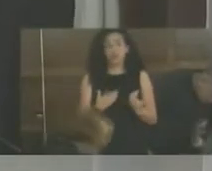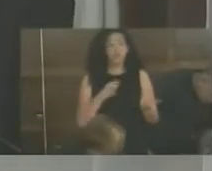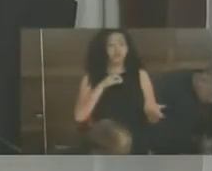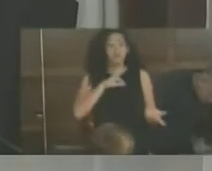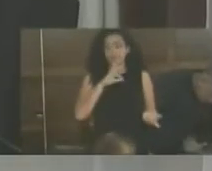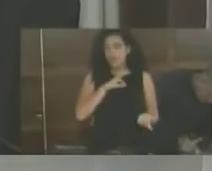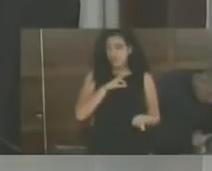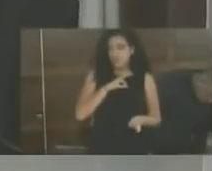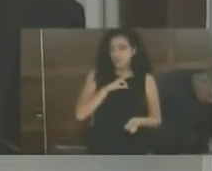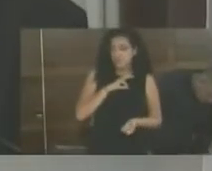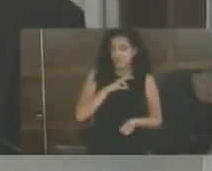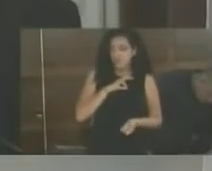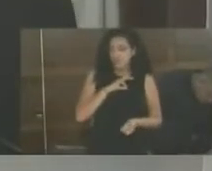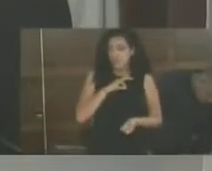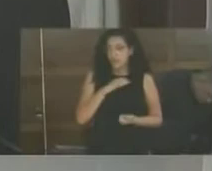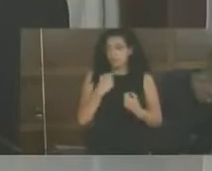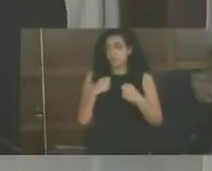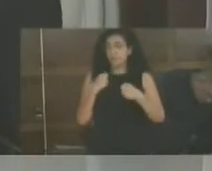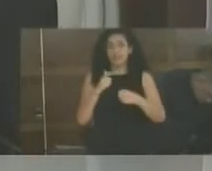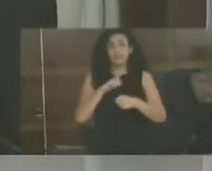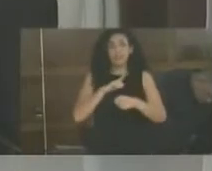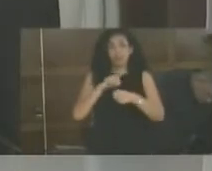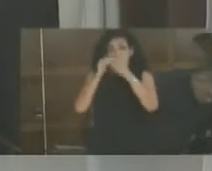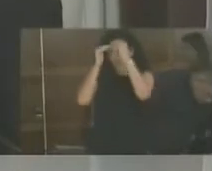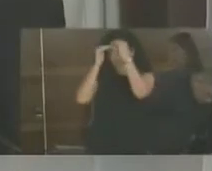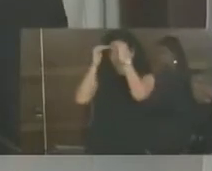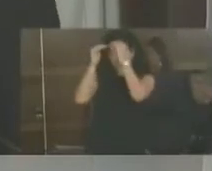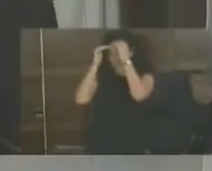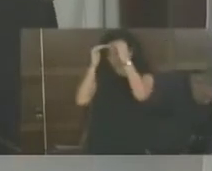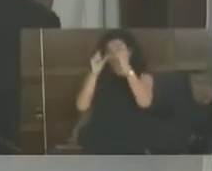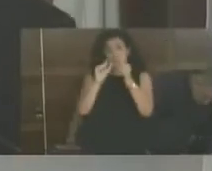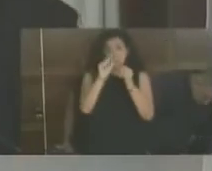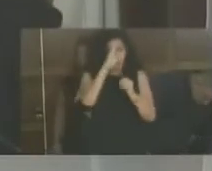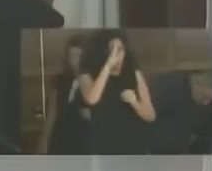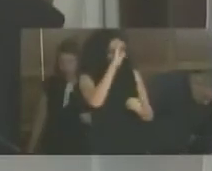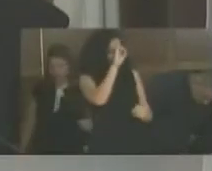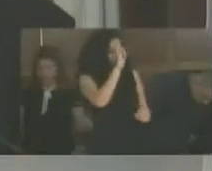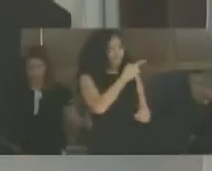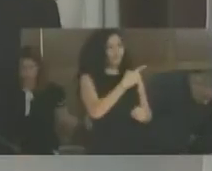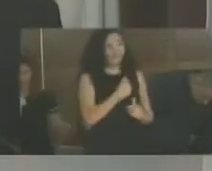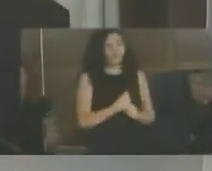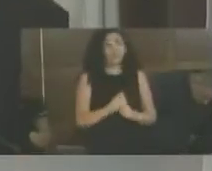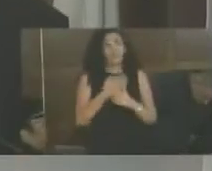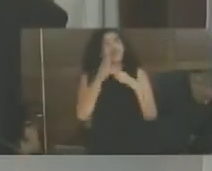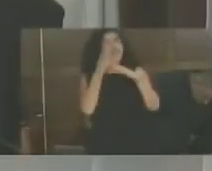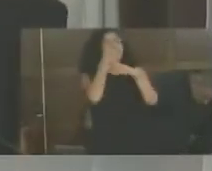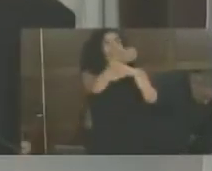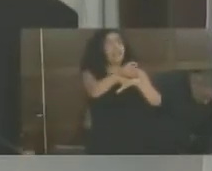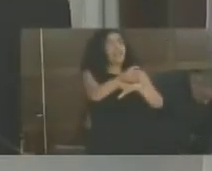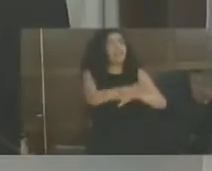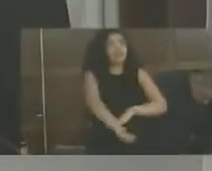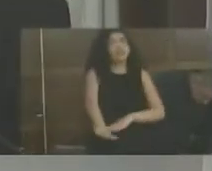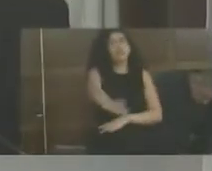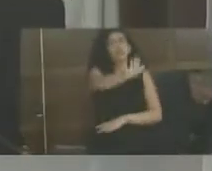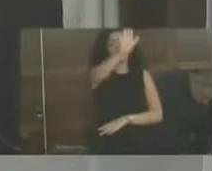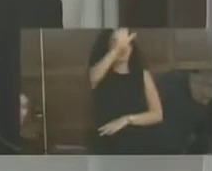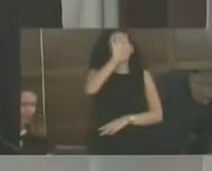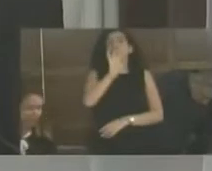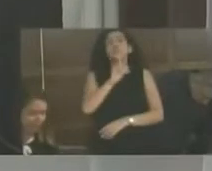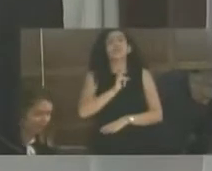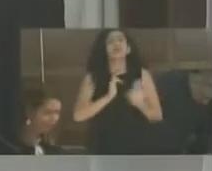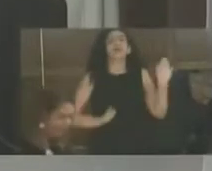porque não é ele tem que ter ordem do comandante. Porra, entra com aquela viatura na Portugal, anda, vai na Jaqueira, só tem bundão naquilo ali,